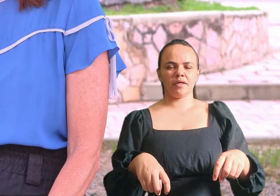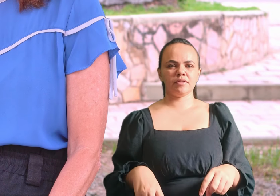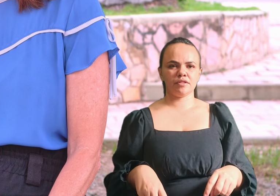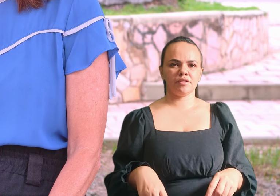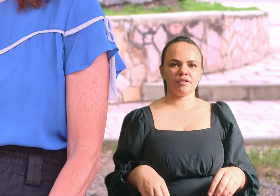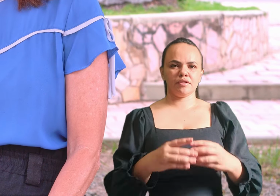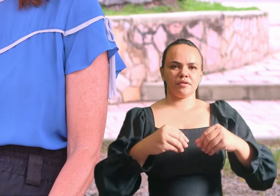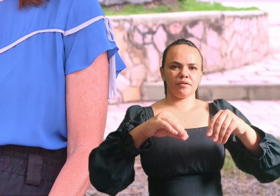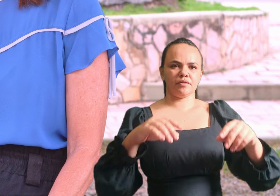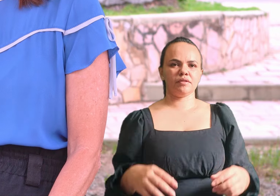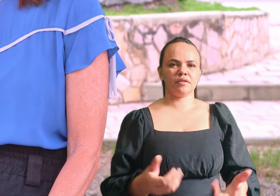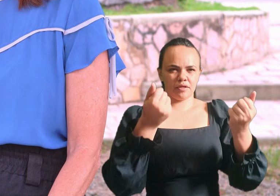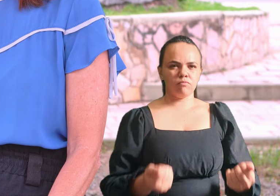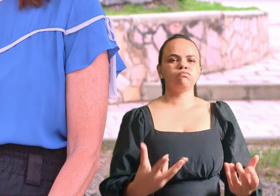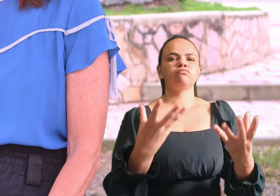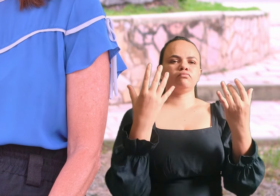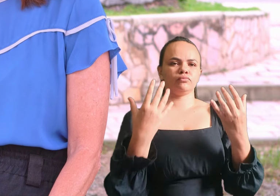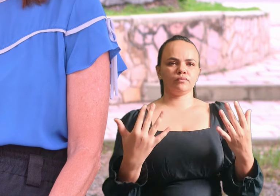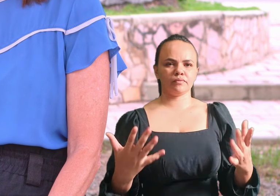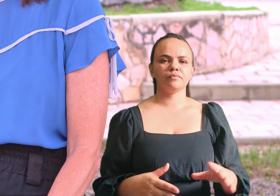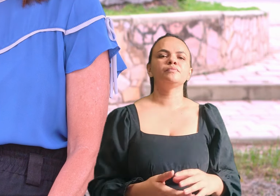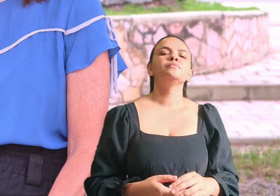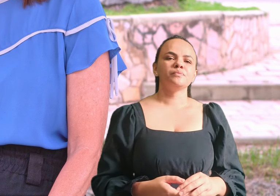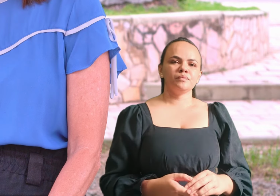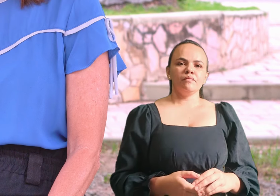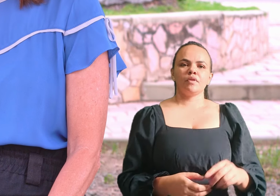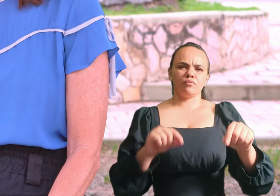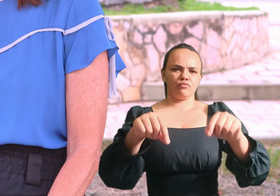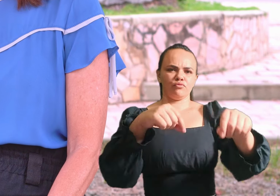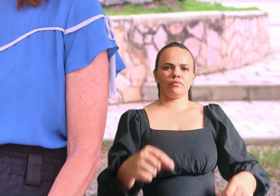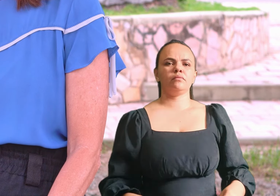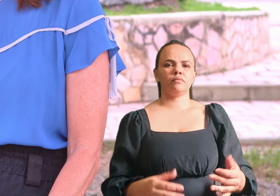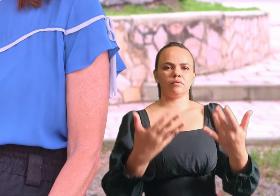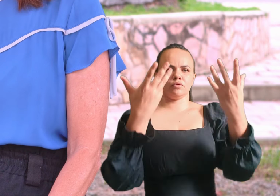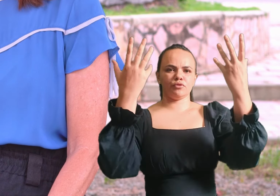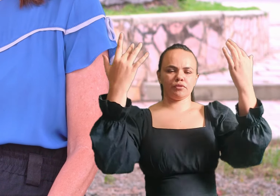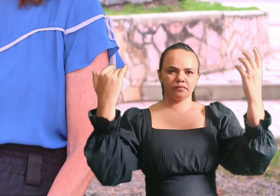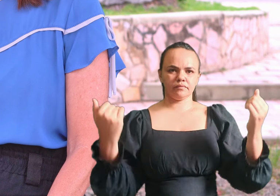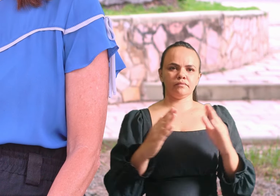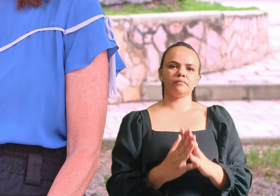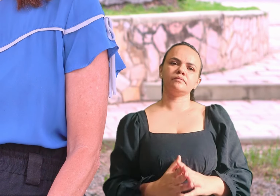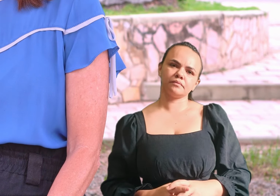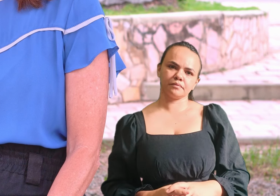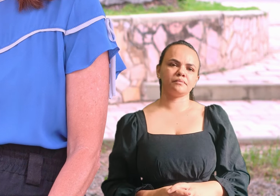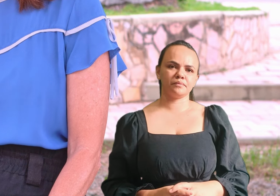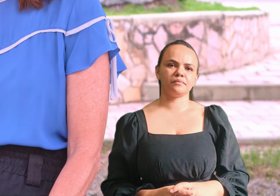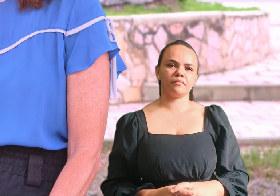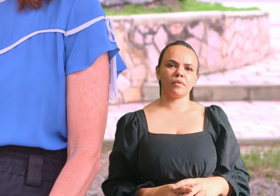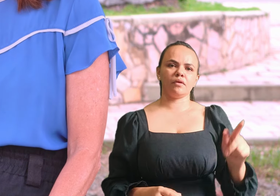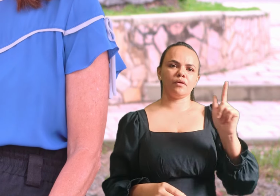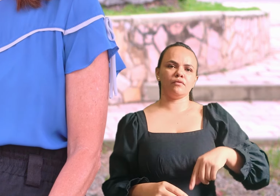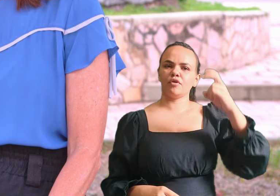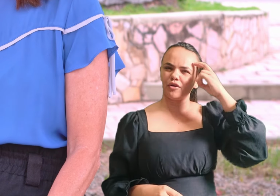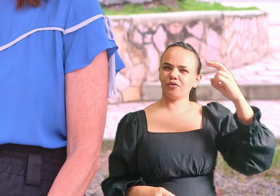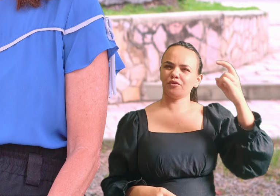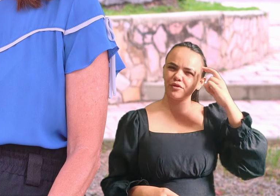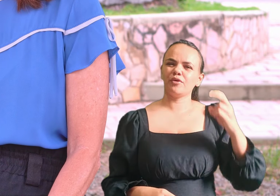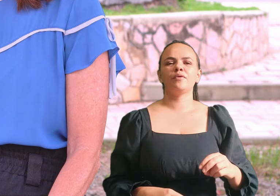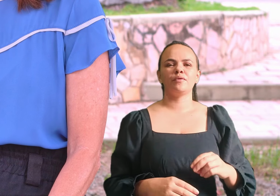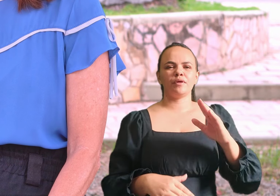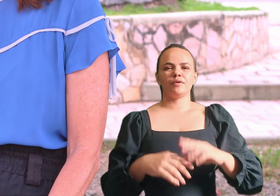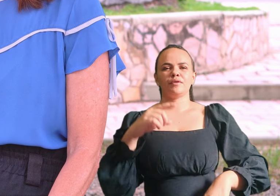terra fértil onde se plantando tudo dá foram culturas